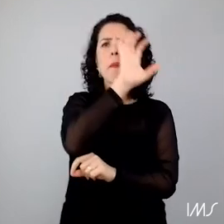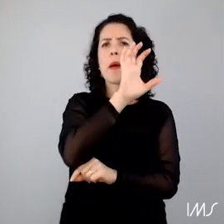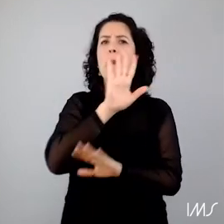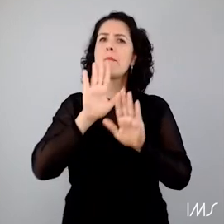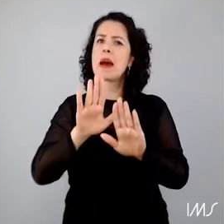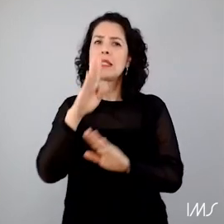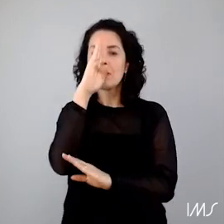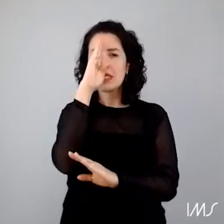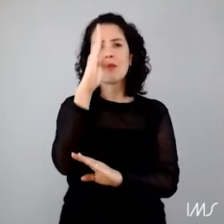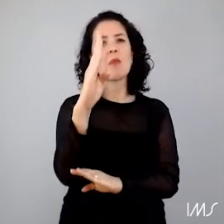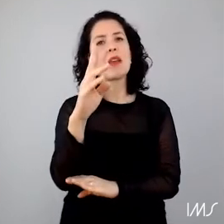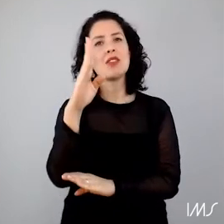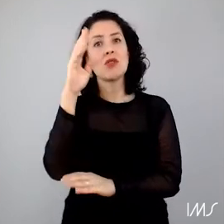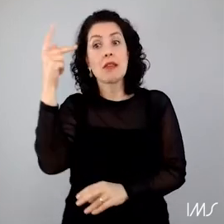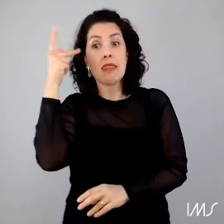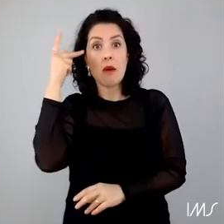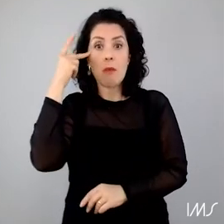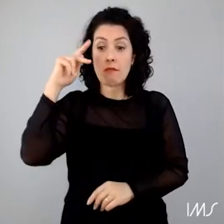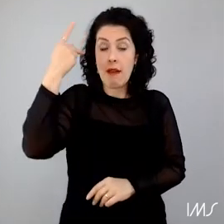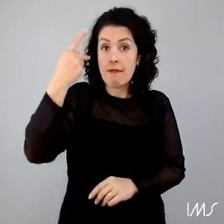seguramente em São Paulo. Quer dizer, o fenômeno